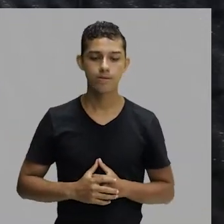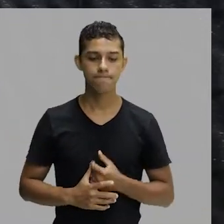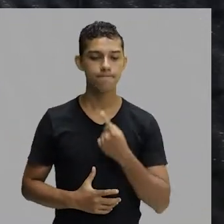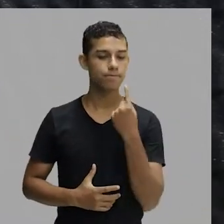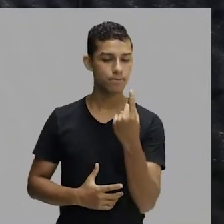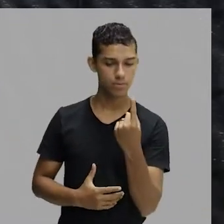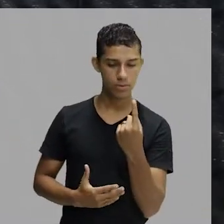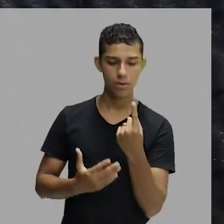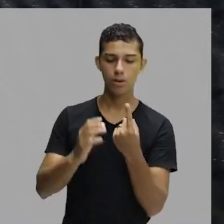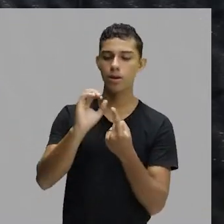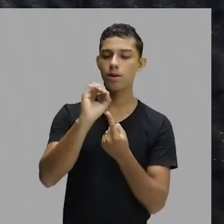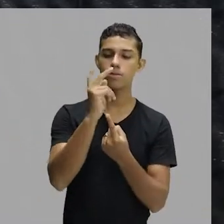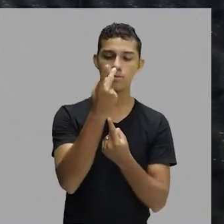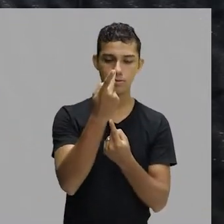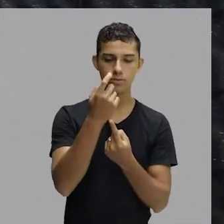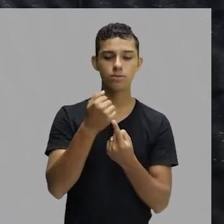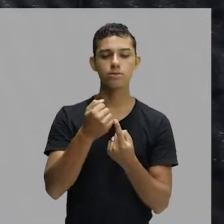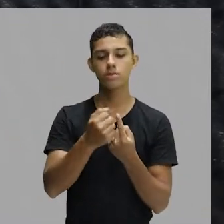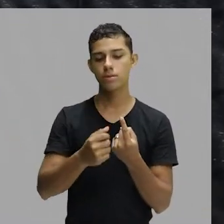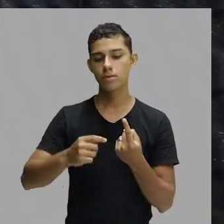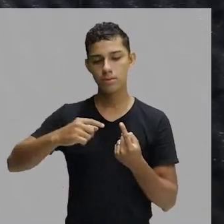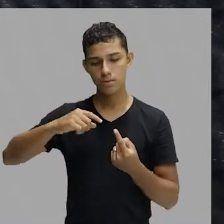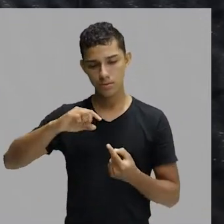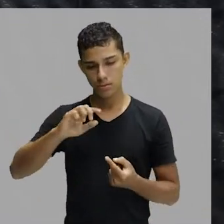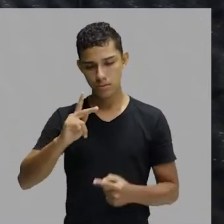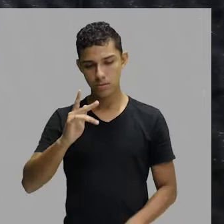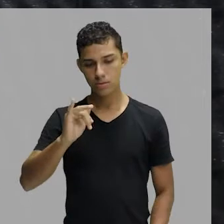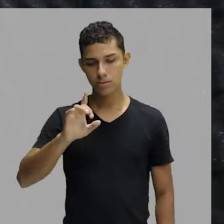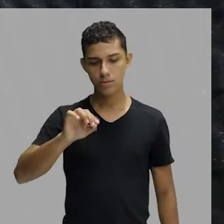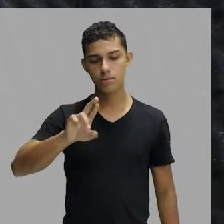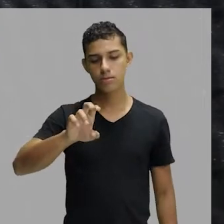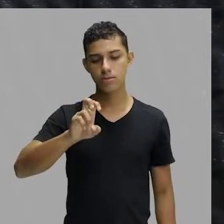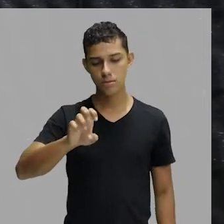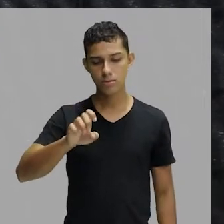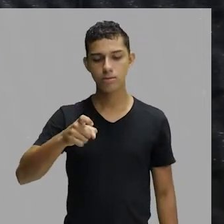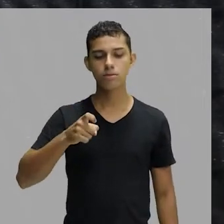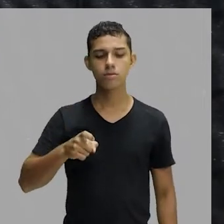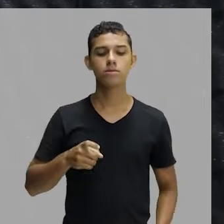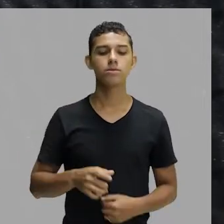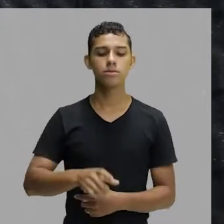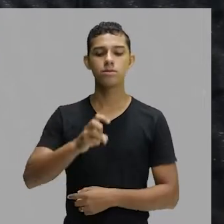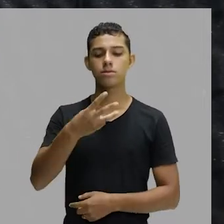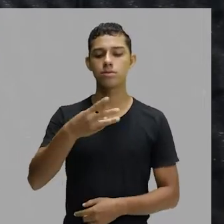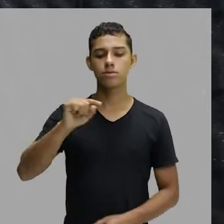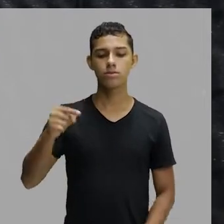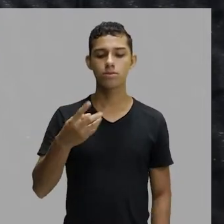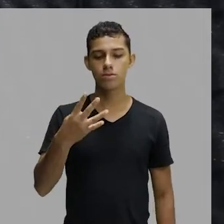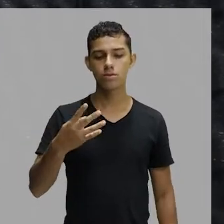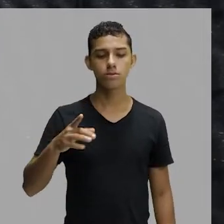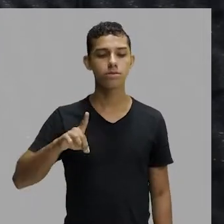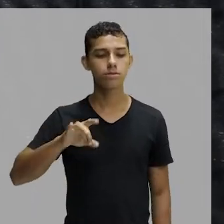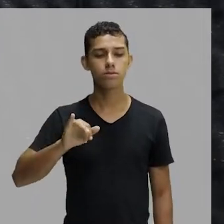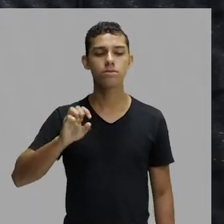1 hidroxi, 3,4 de metil, benzeno.